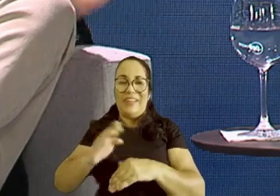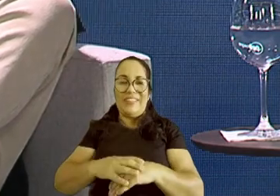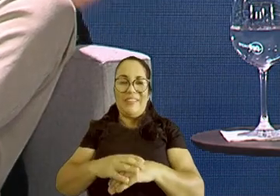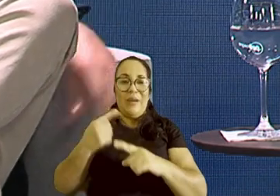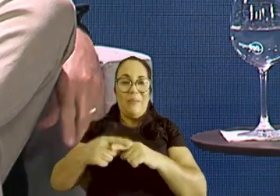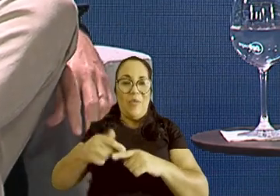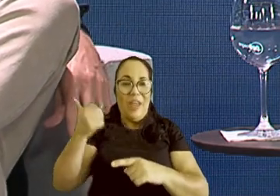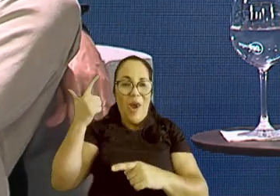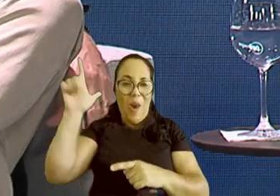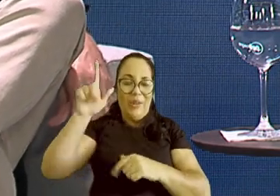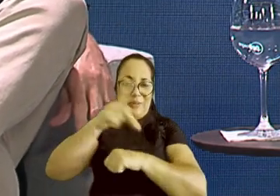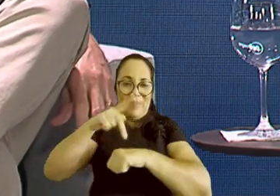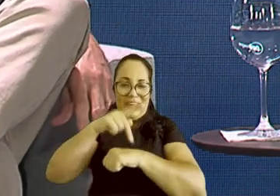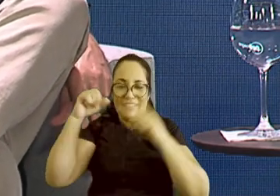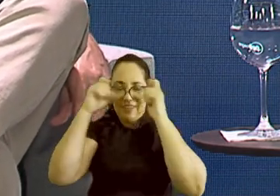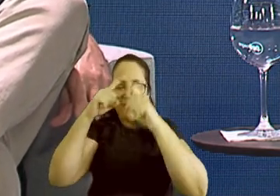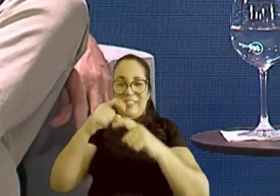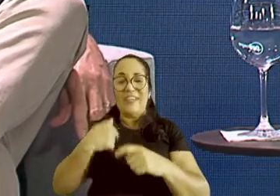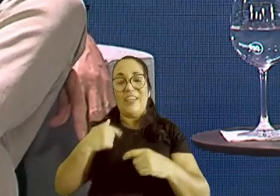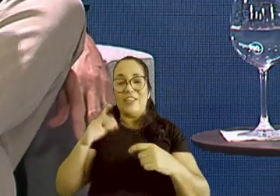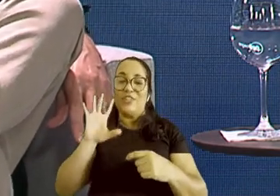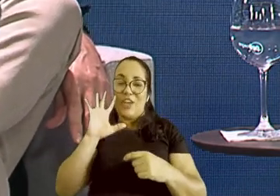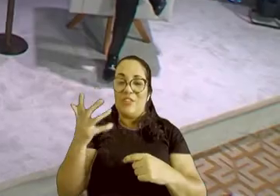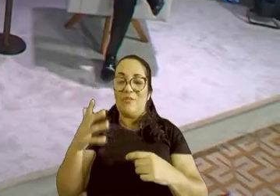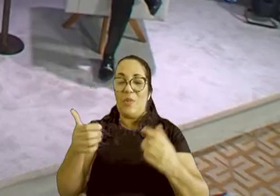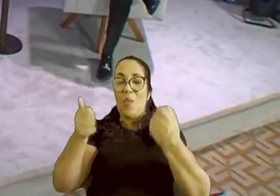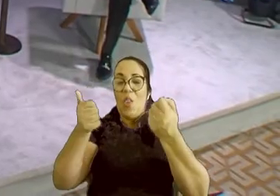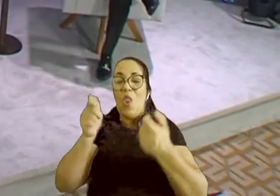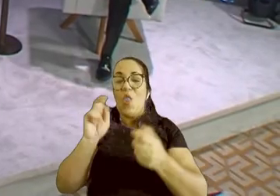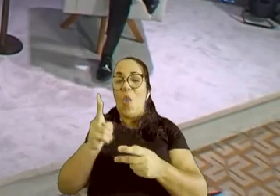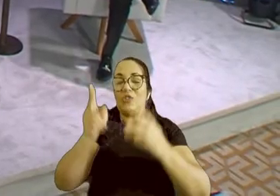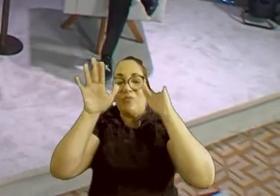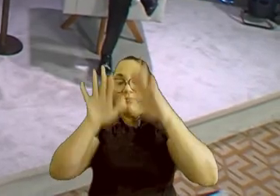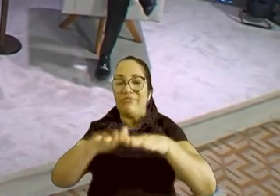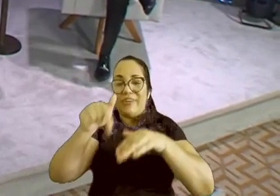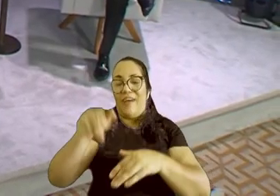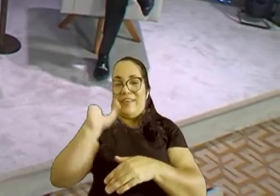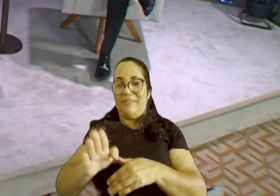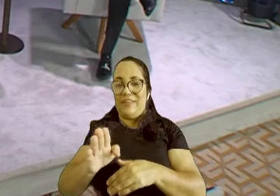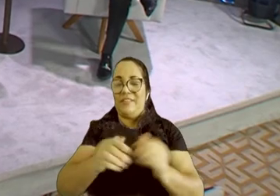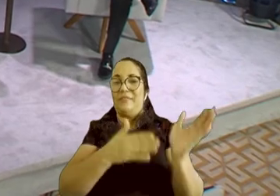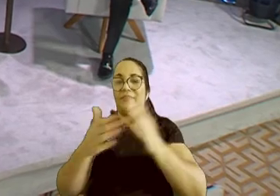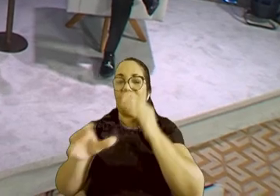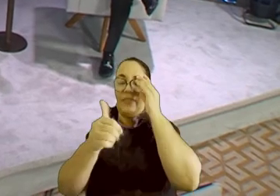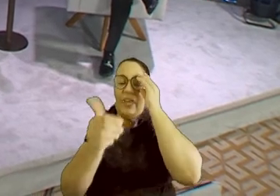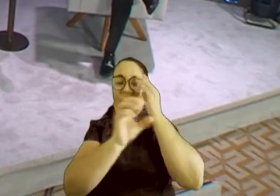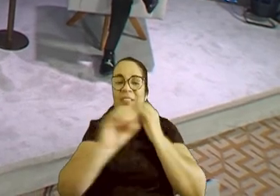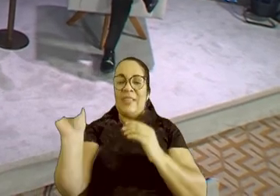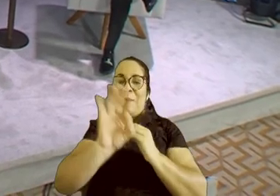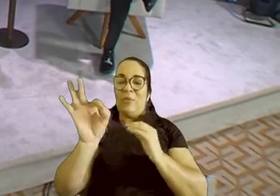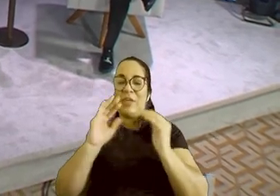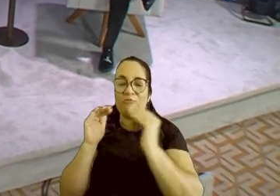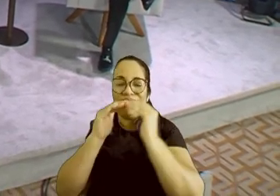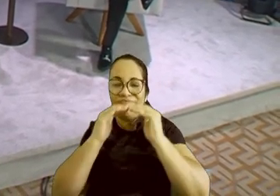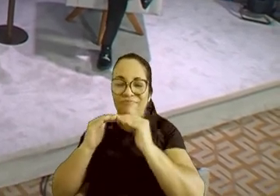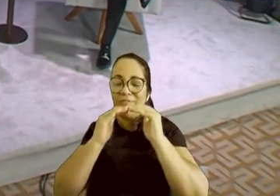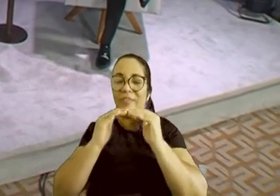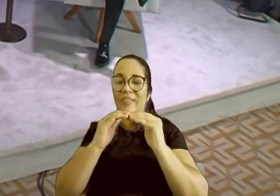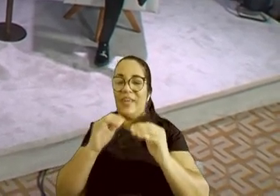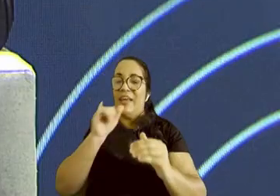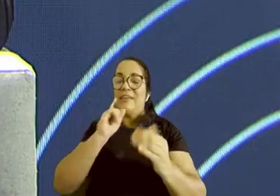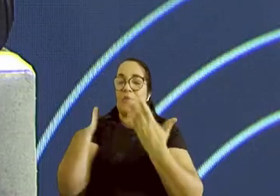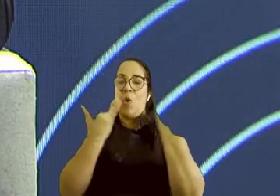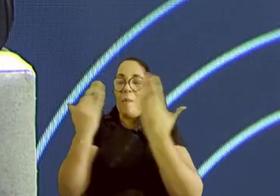continuar aqui no Brasil porque a oportunidade é gigantesca então 100% com vocês a gente comparar por exemplo Israel que é obrigado